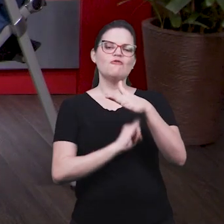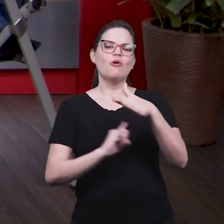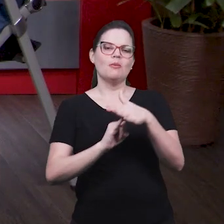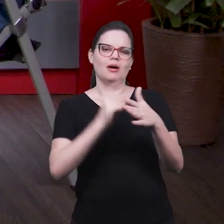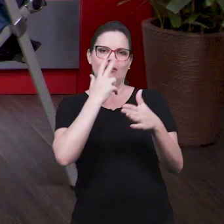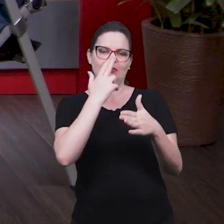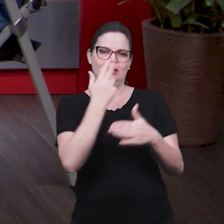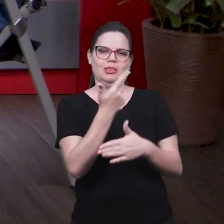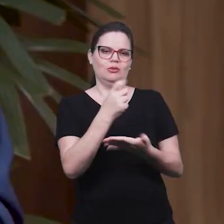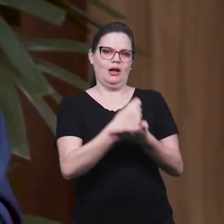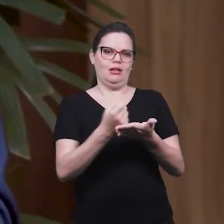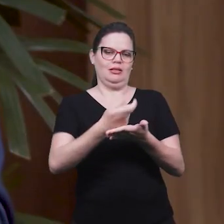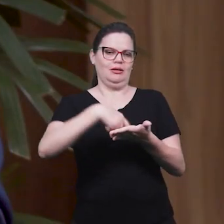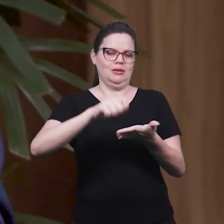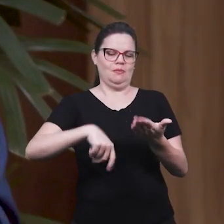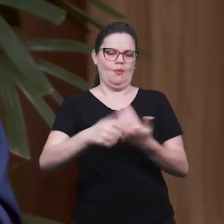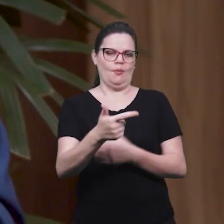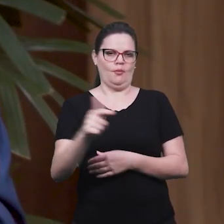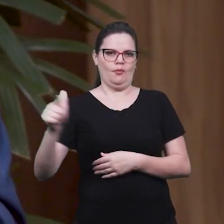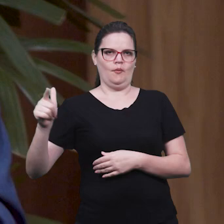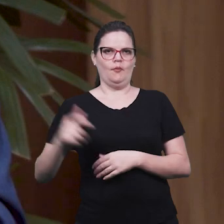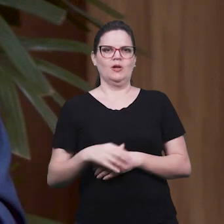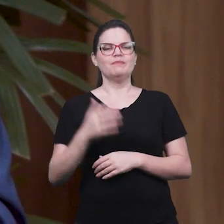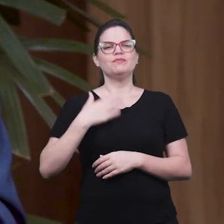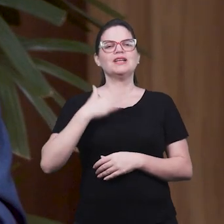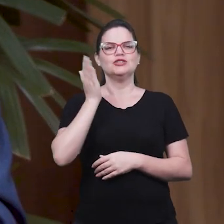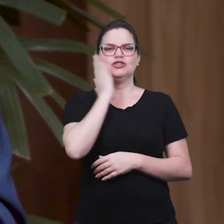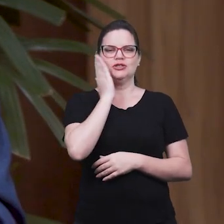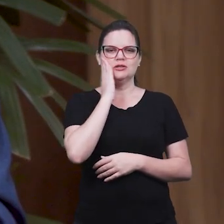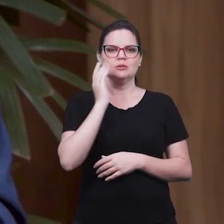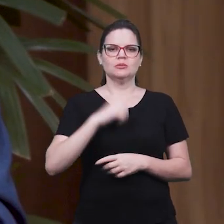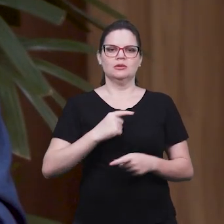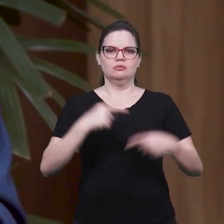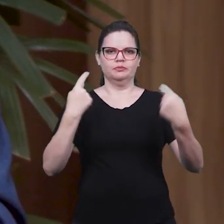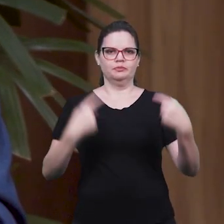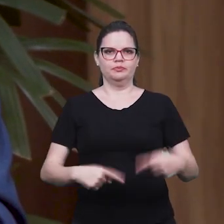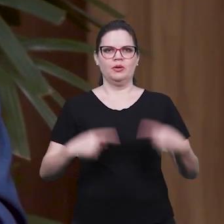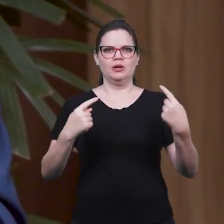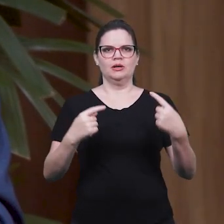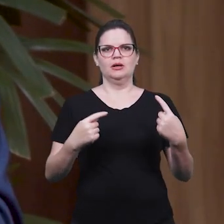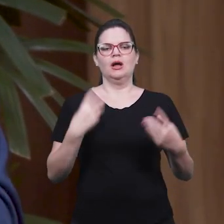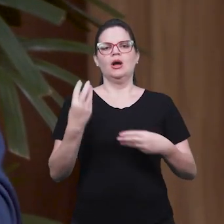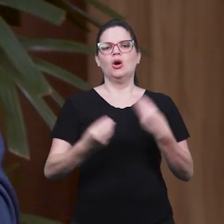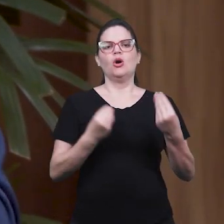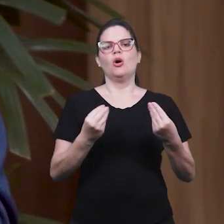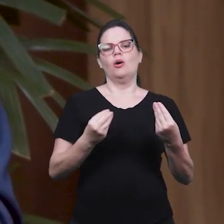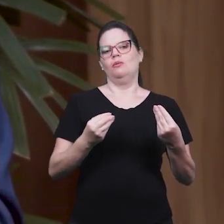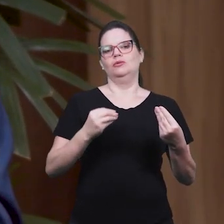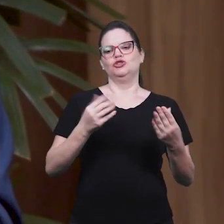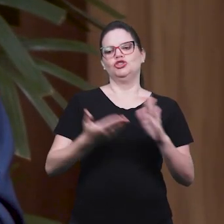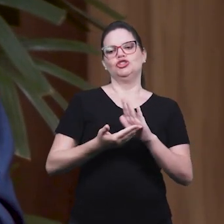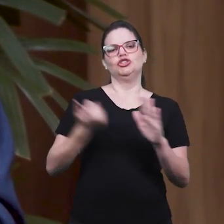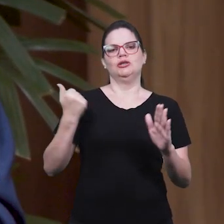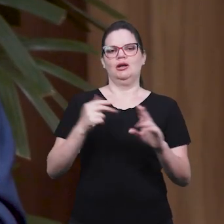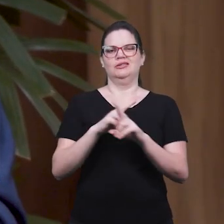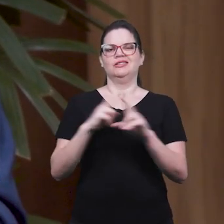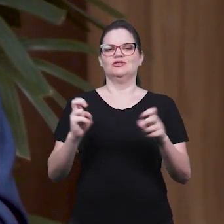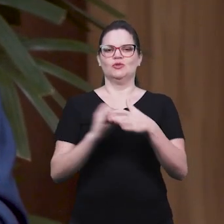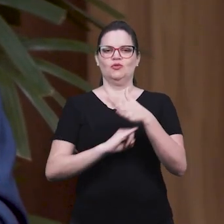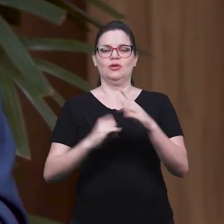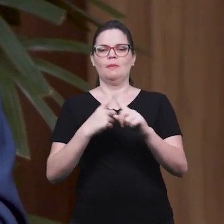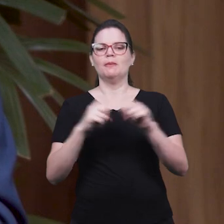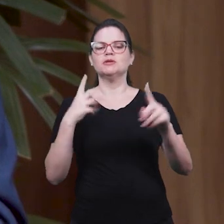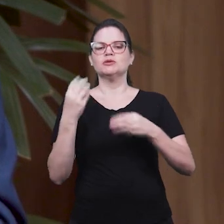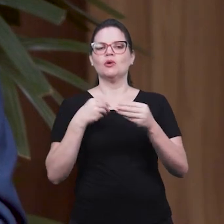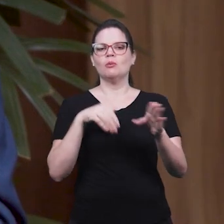informal. Né? Hoje em dia nós sabemos que é um desafio para o Brasil, né, combater essa questão da informalidade.